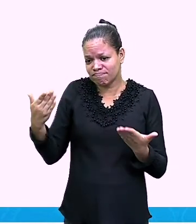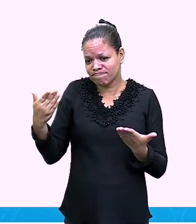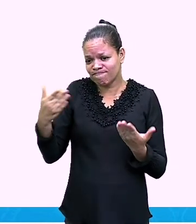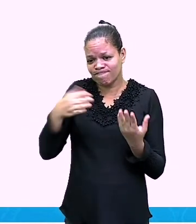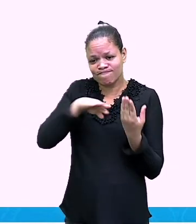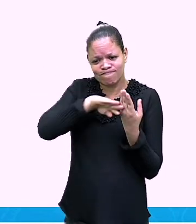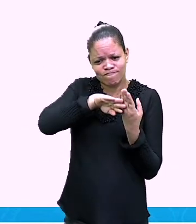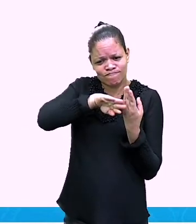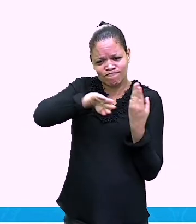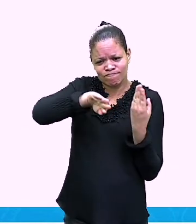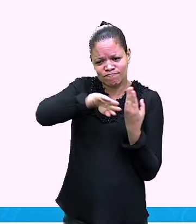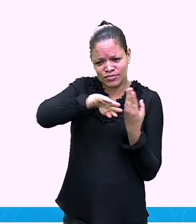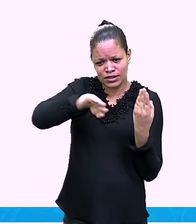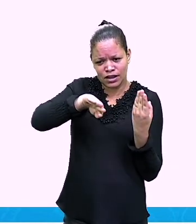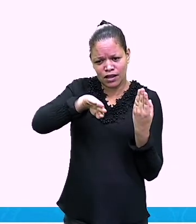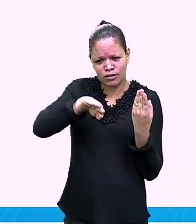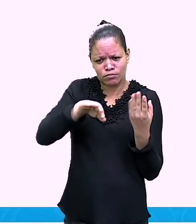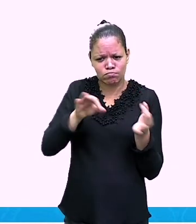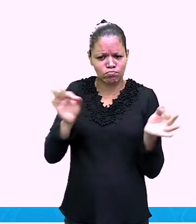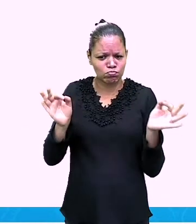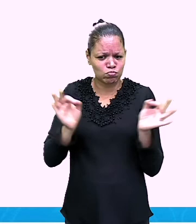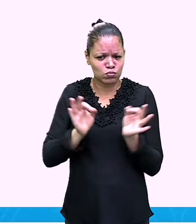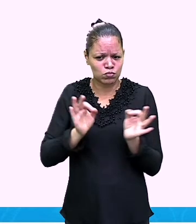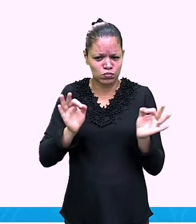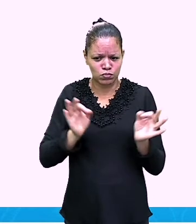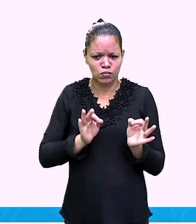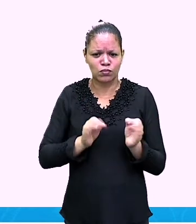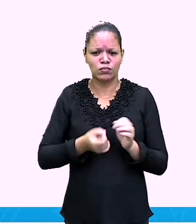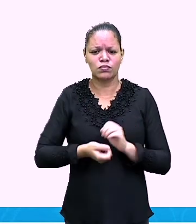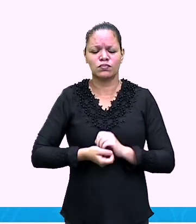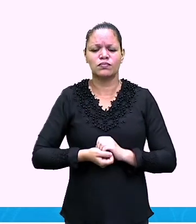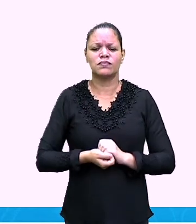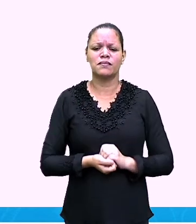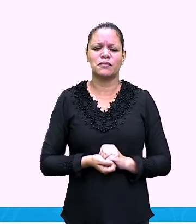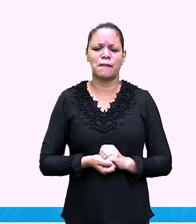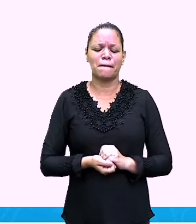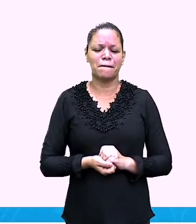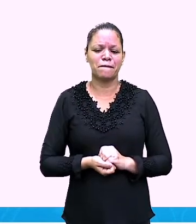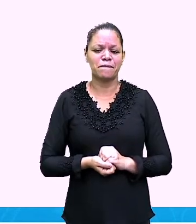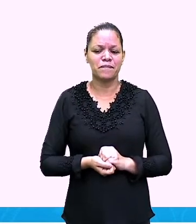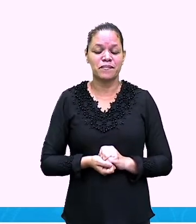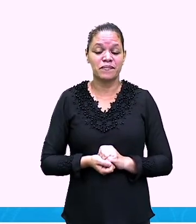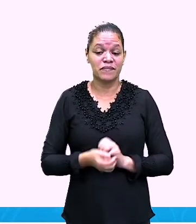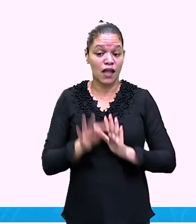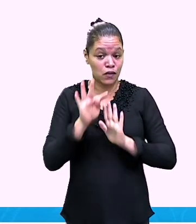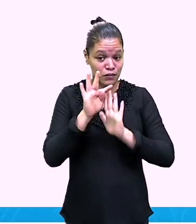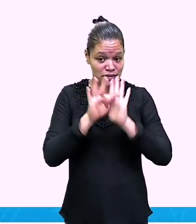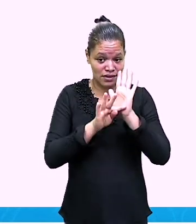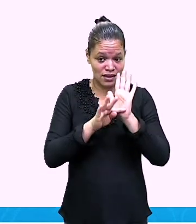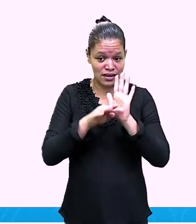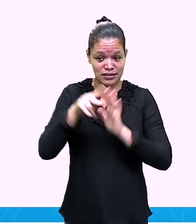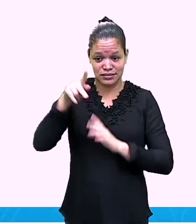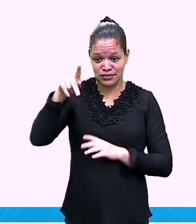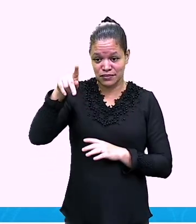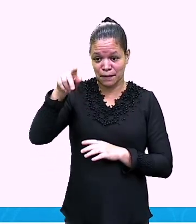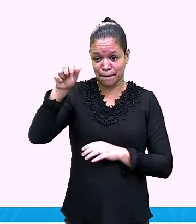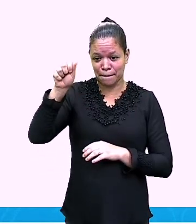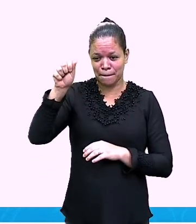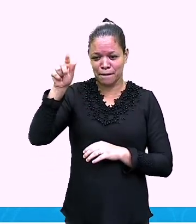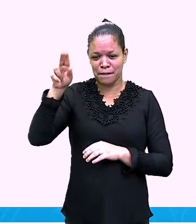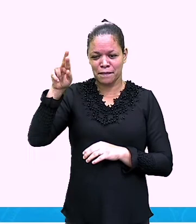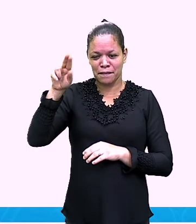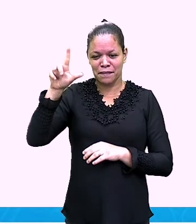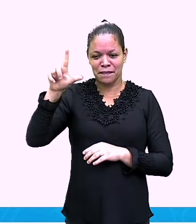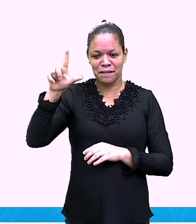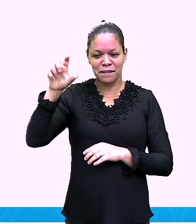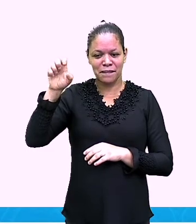texto todo certinho, com a leitura correta? Olha aqui, observa, ó. É uma parlenda esse texto. A casinha